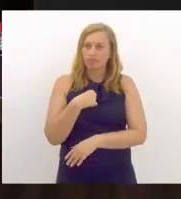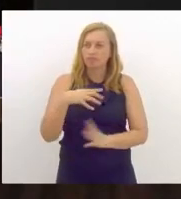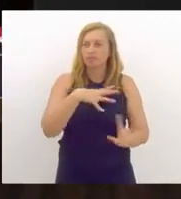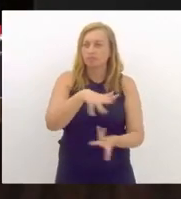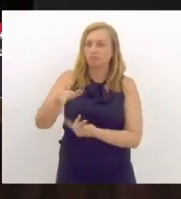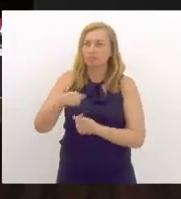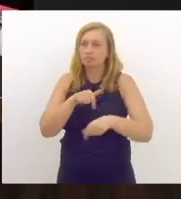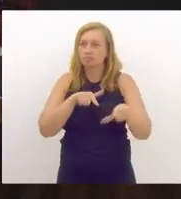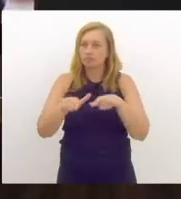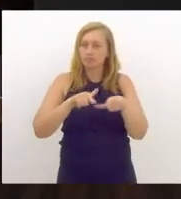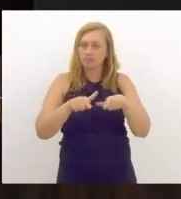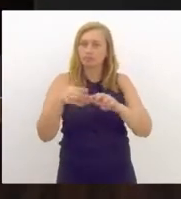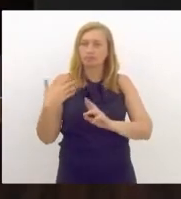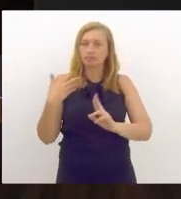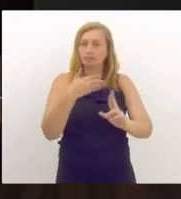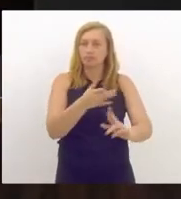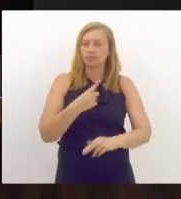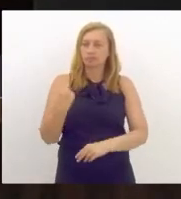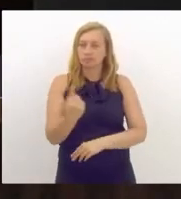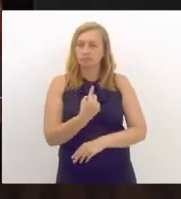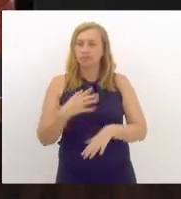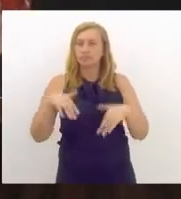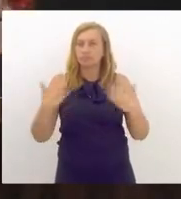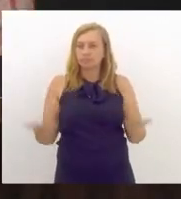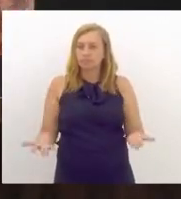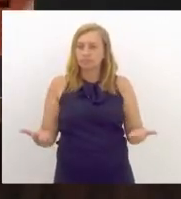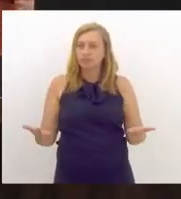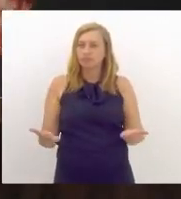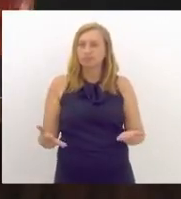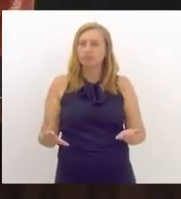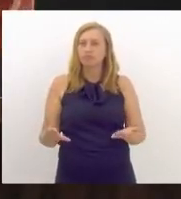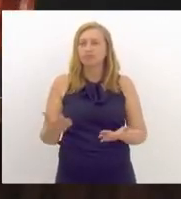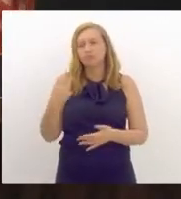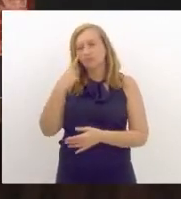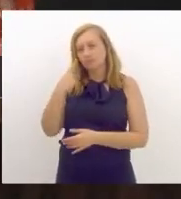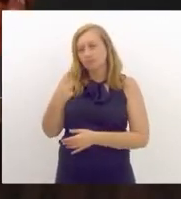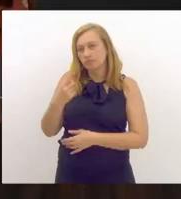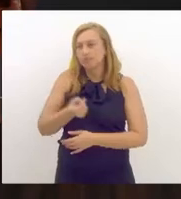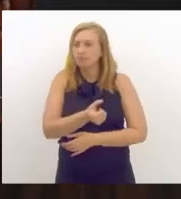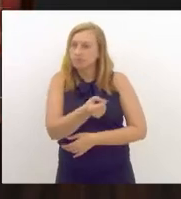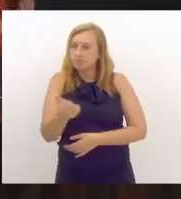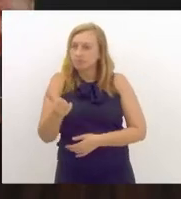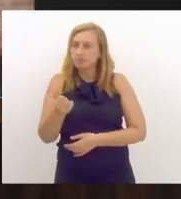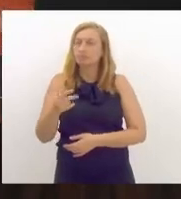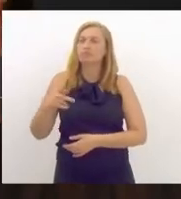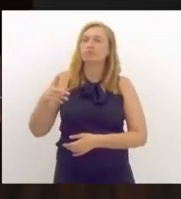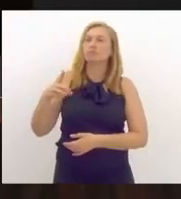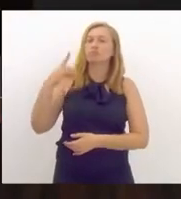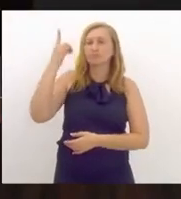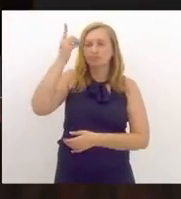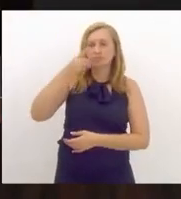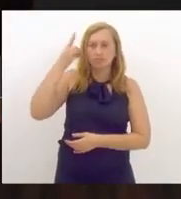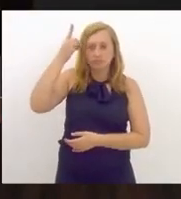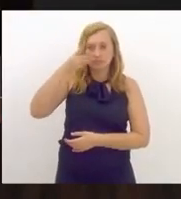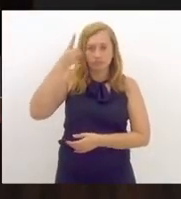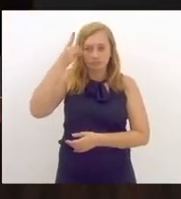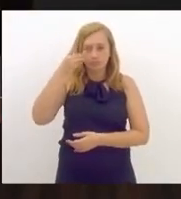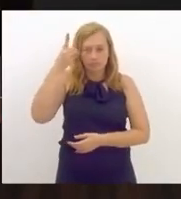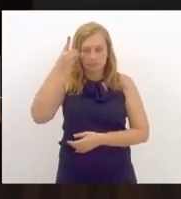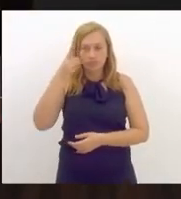mundo do trabalho que ele representa Então a gente vai ouvir um pouco dos parlamentares das parlamentares